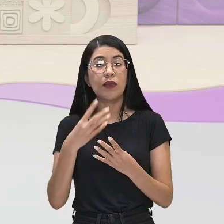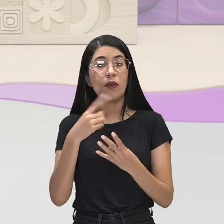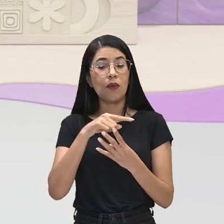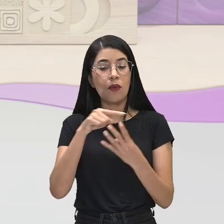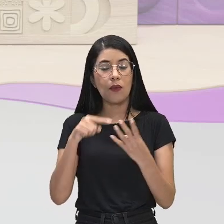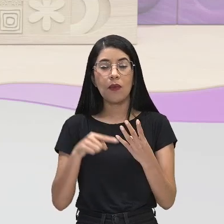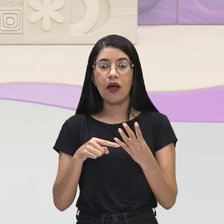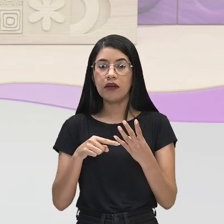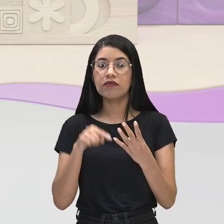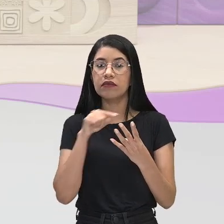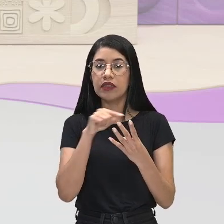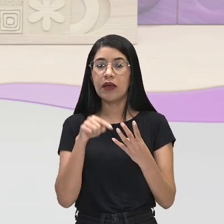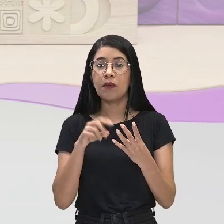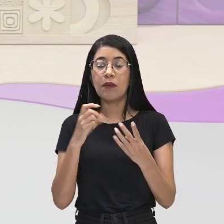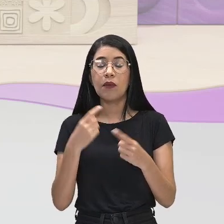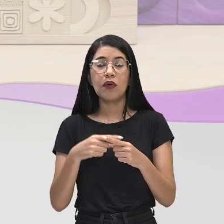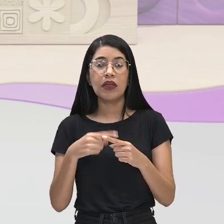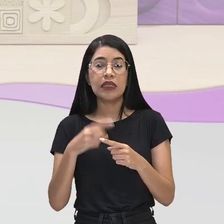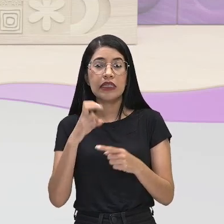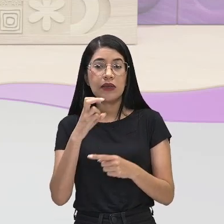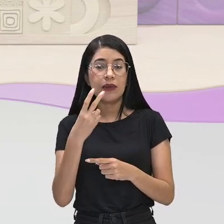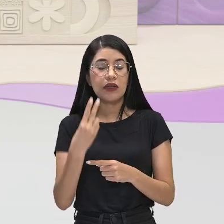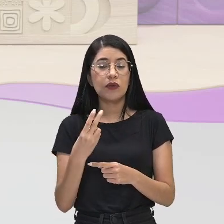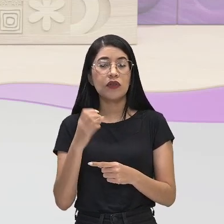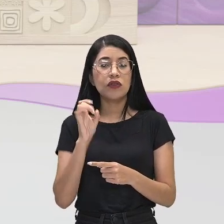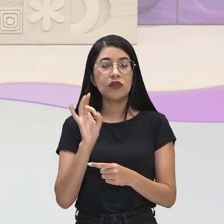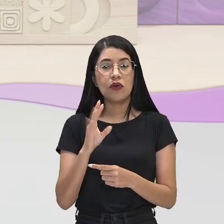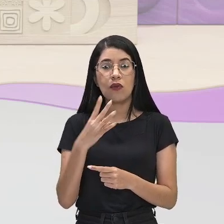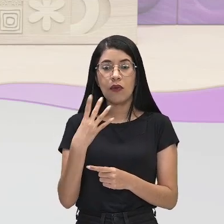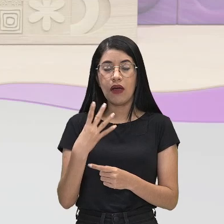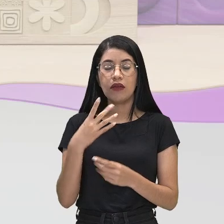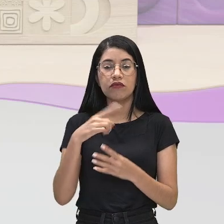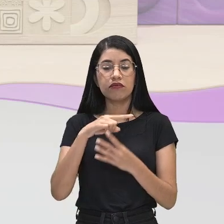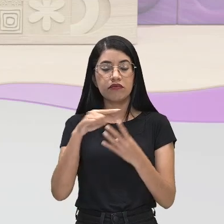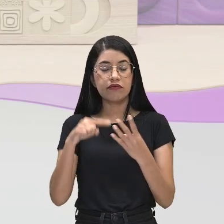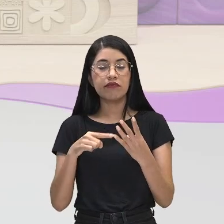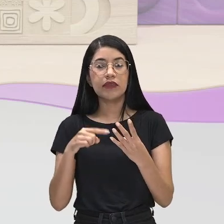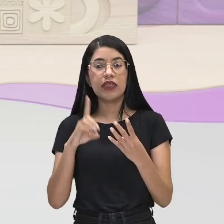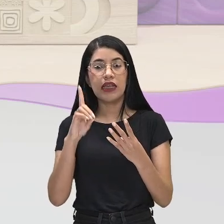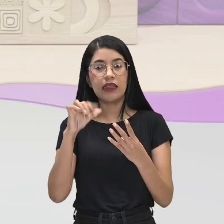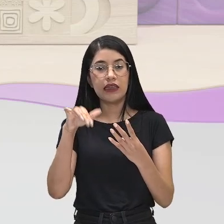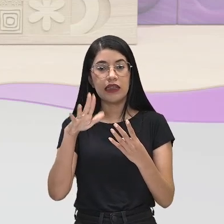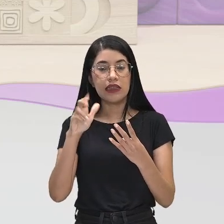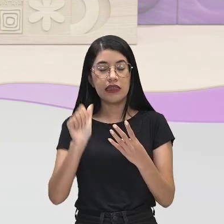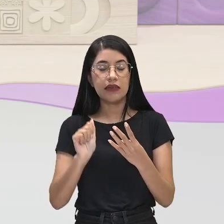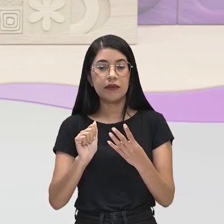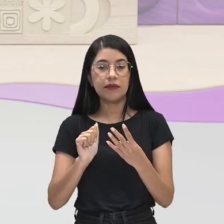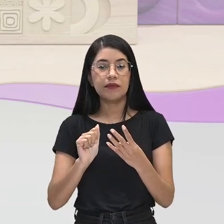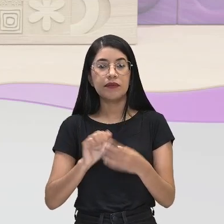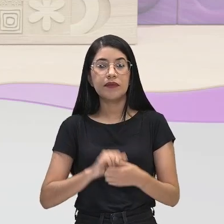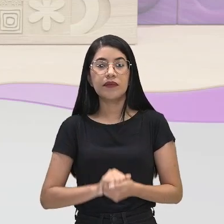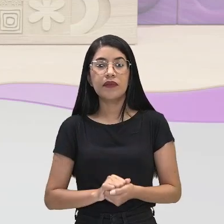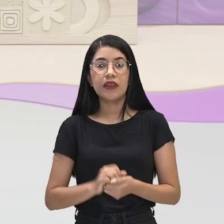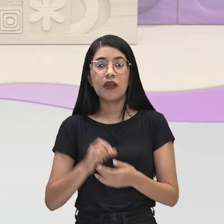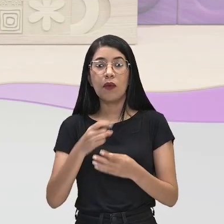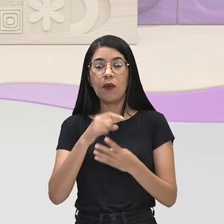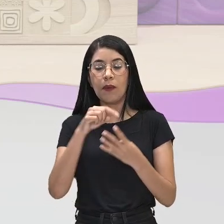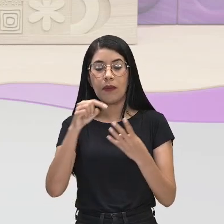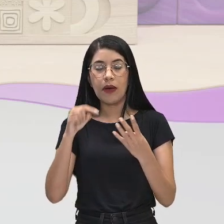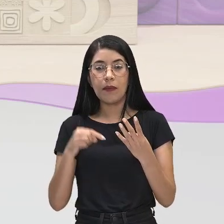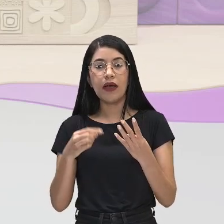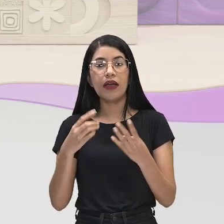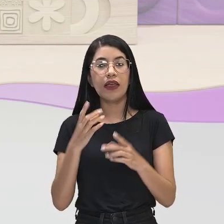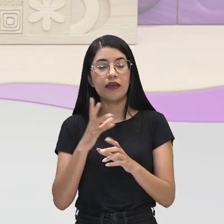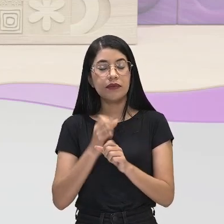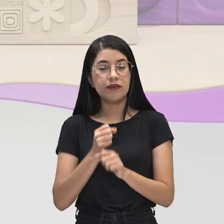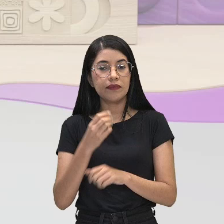em todas as 52 cartas, só 4 são damas. Então, o número de elementos desse evento A é igual a 4. Aí a